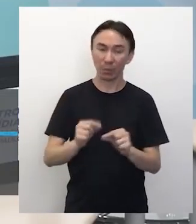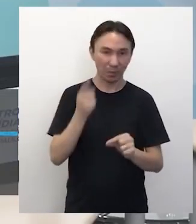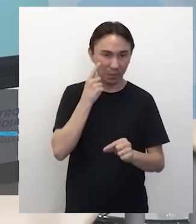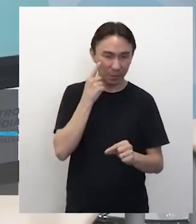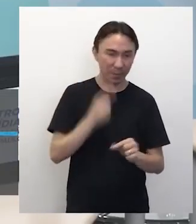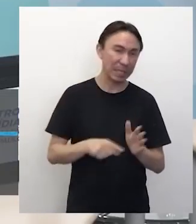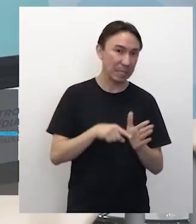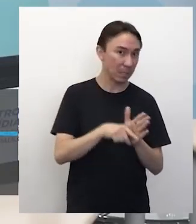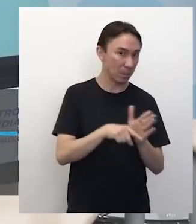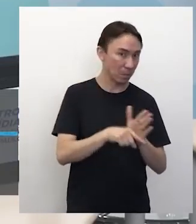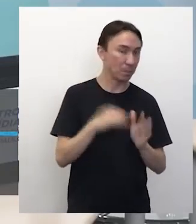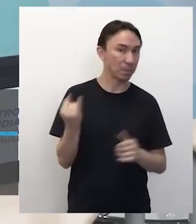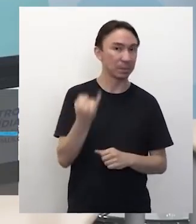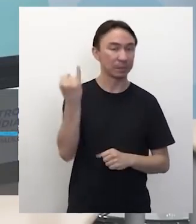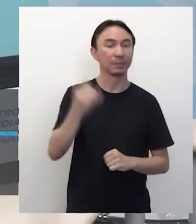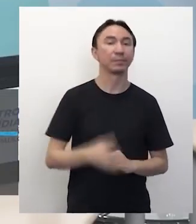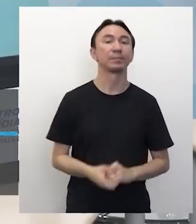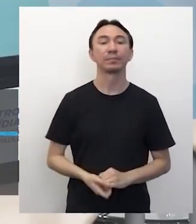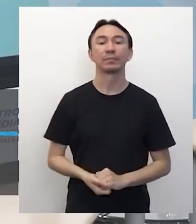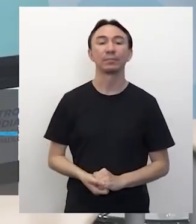censo.